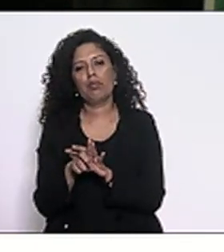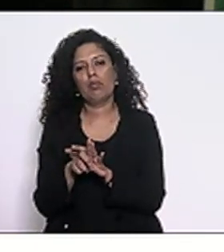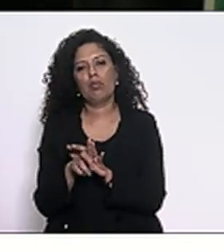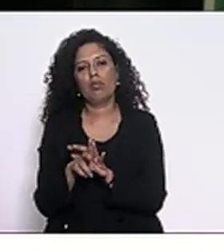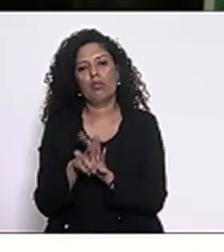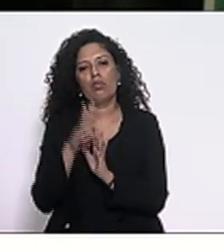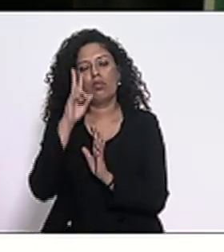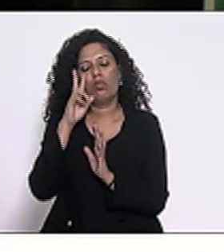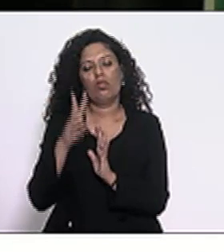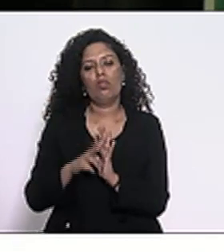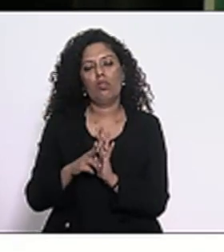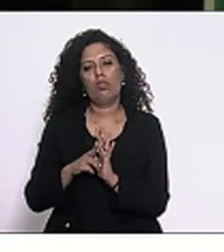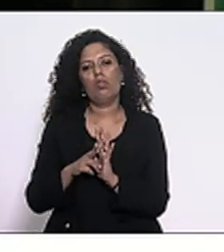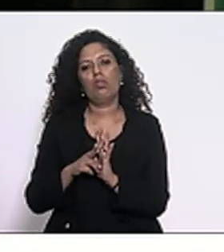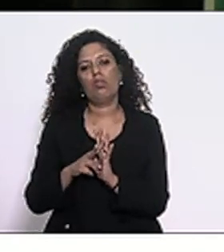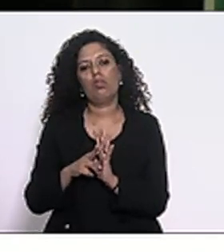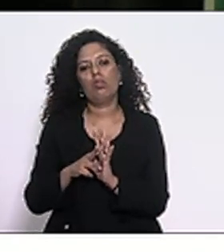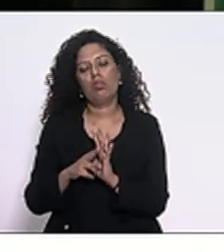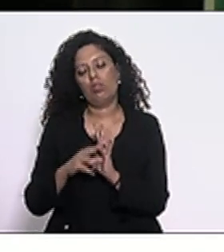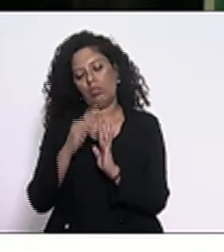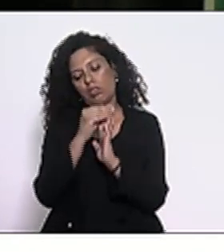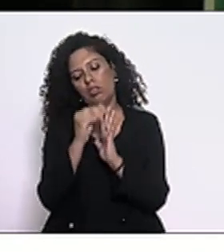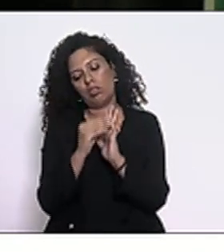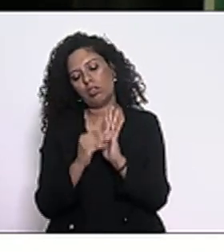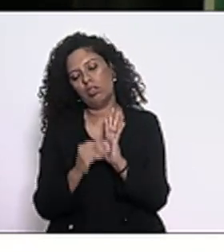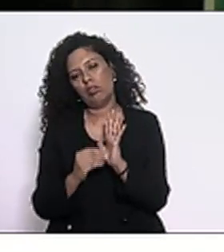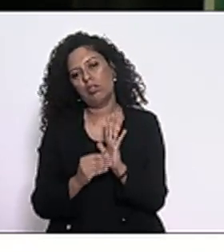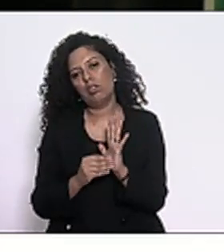definindo as diretrizes